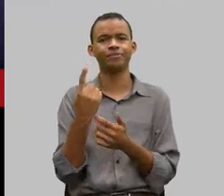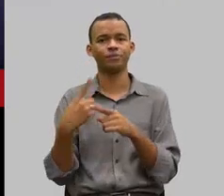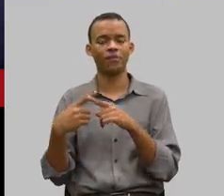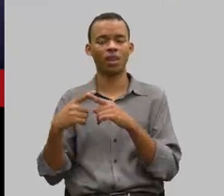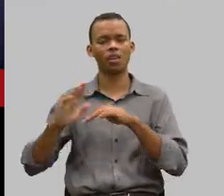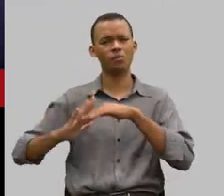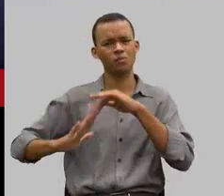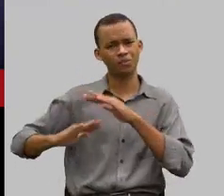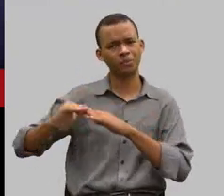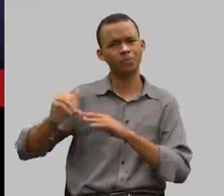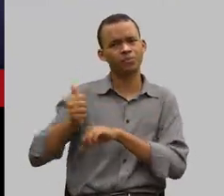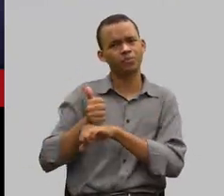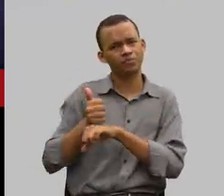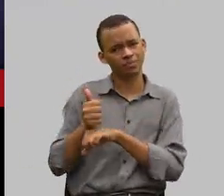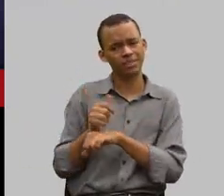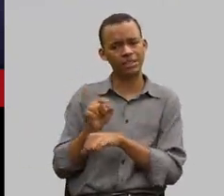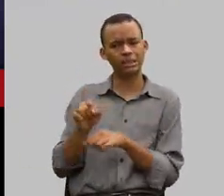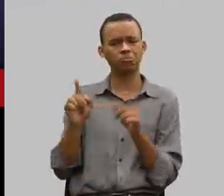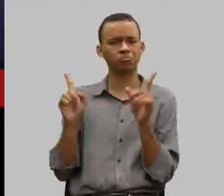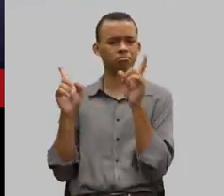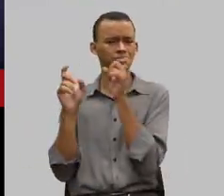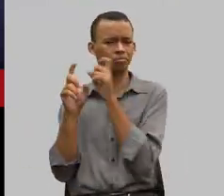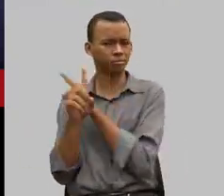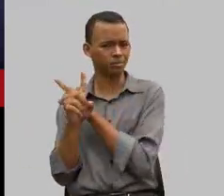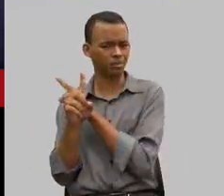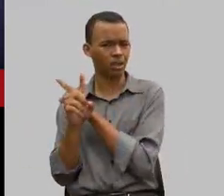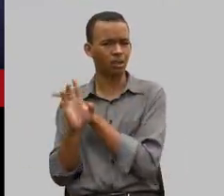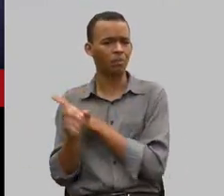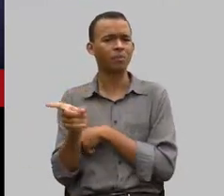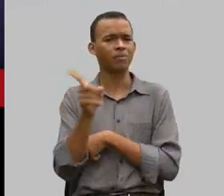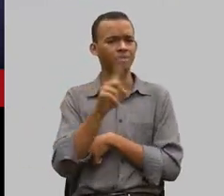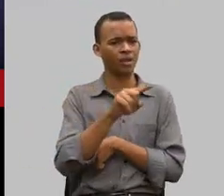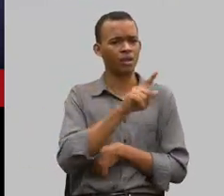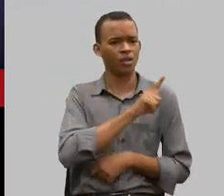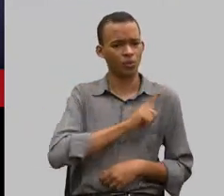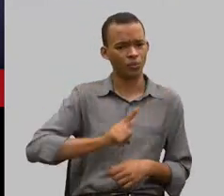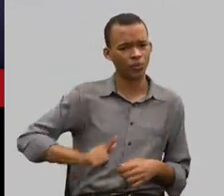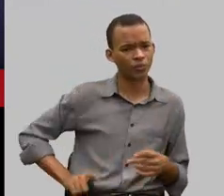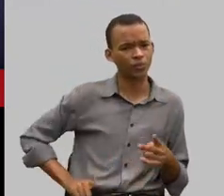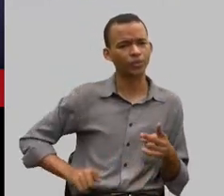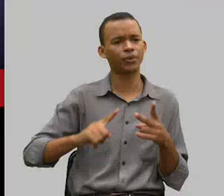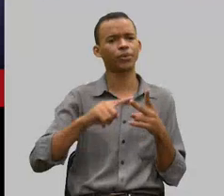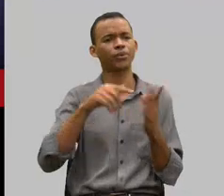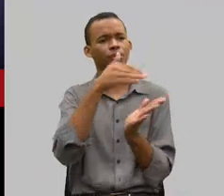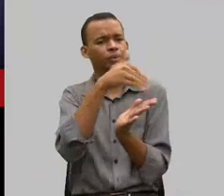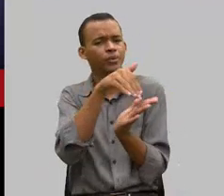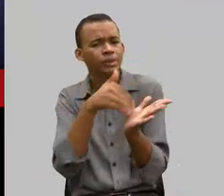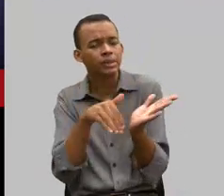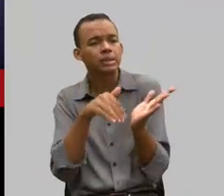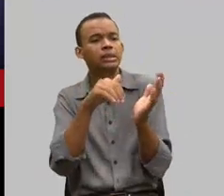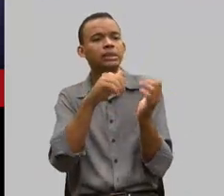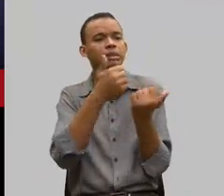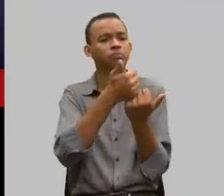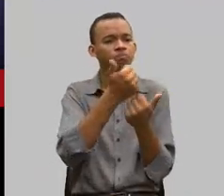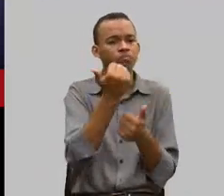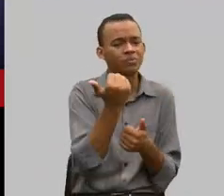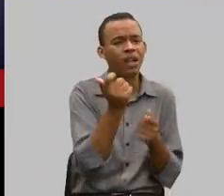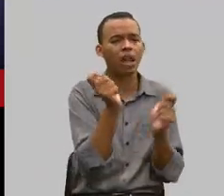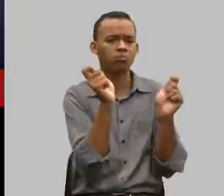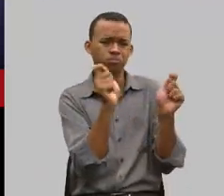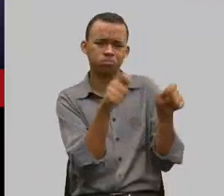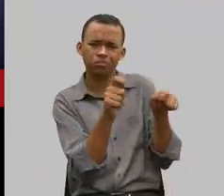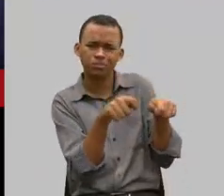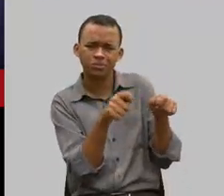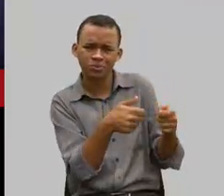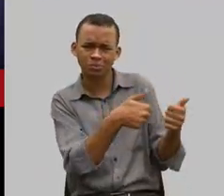dificuldades fiscais ao Governador seus secretários e adjuntos e vice tá tudo bem só que não está tudo bem